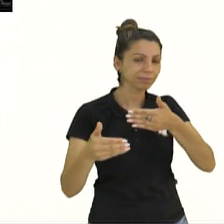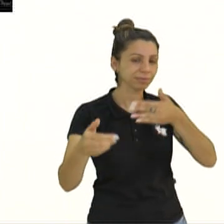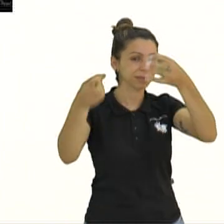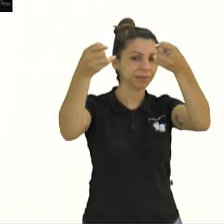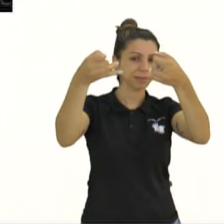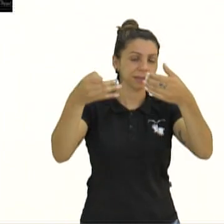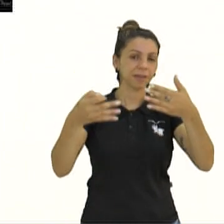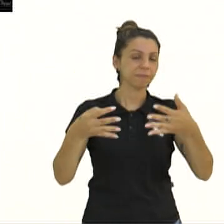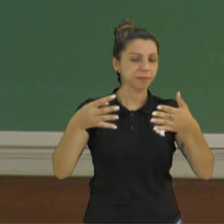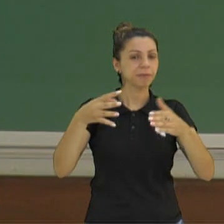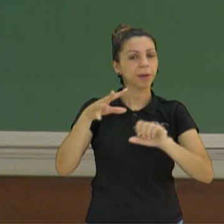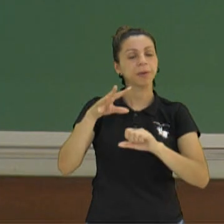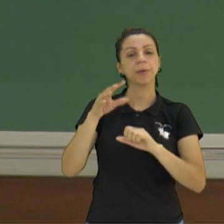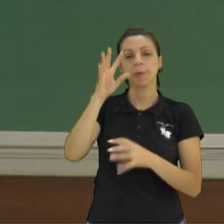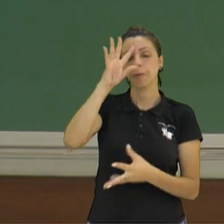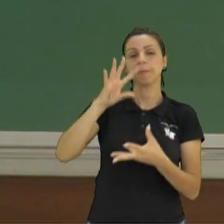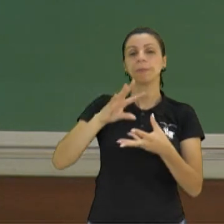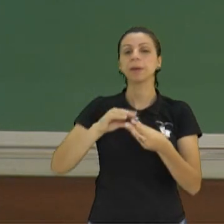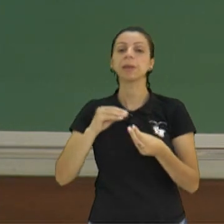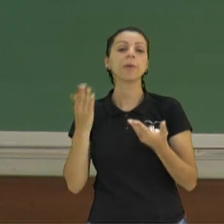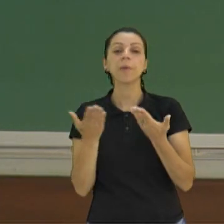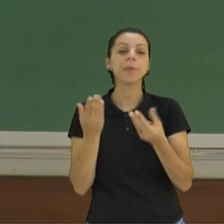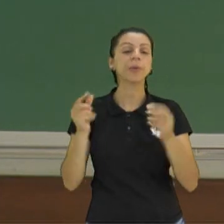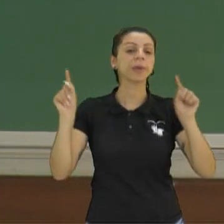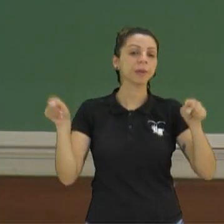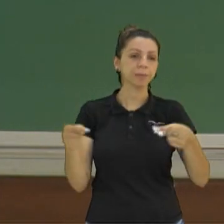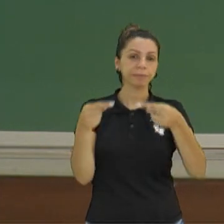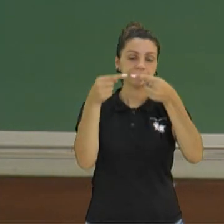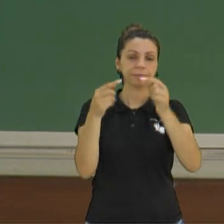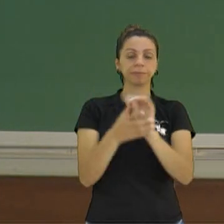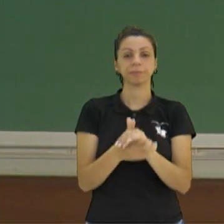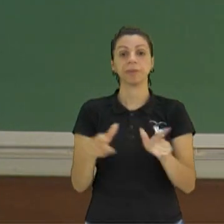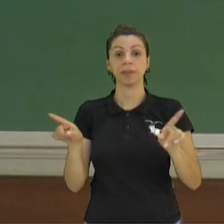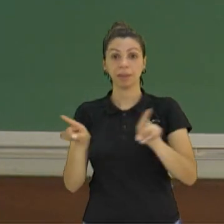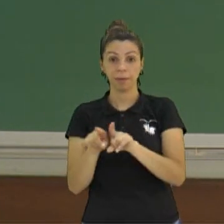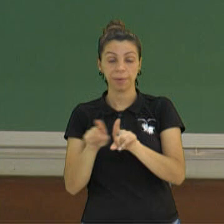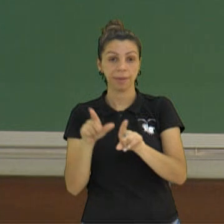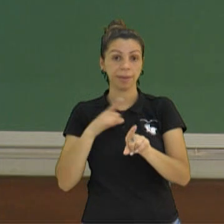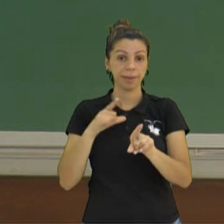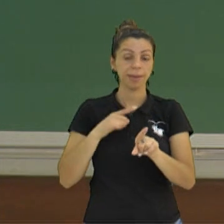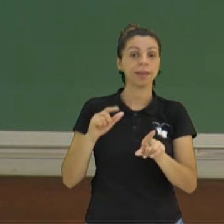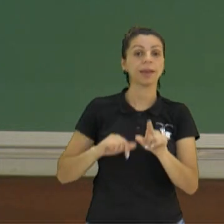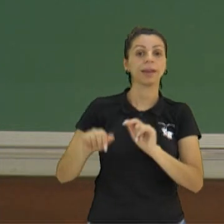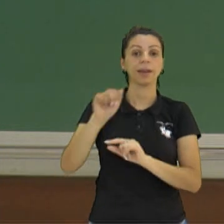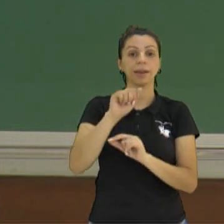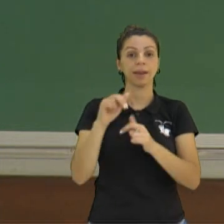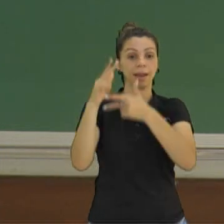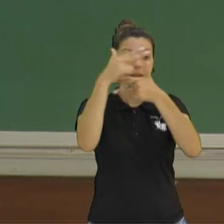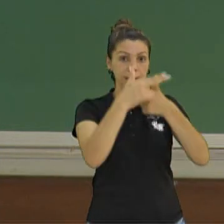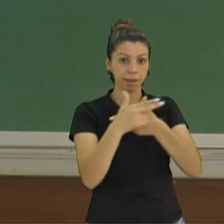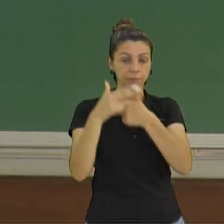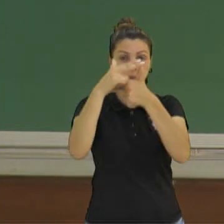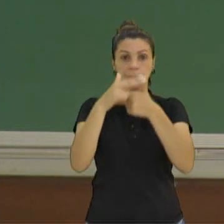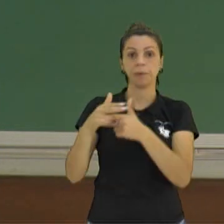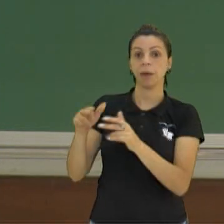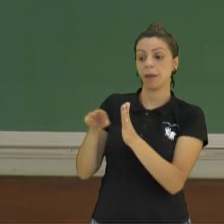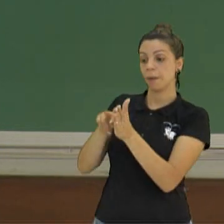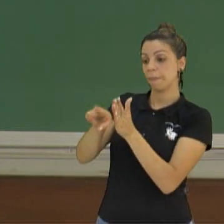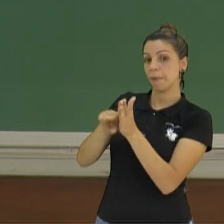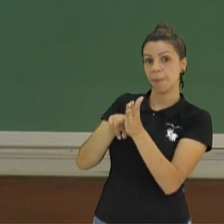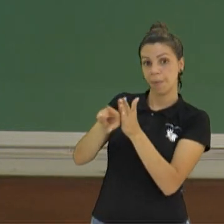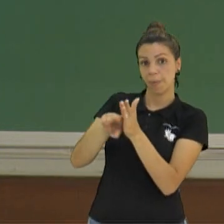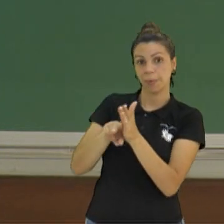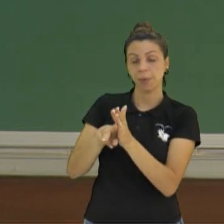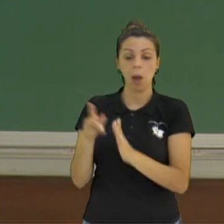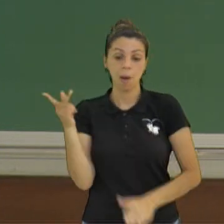vai entendendo onde que elas vão se encaixar. A astronomia e a biologia, elas têm algo em comum, né? São duas ciências e elas têm alguma